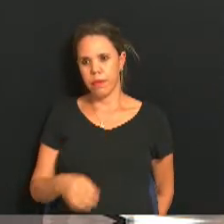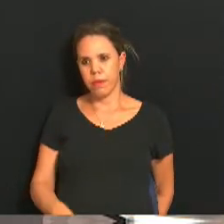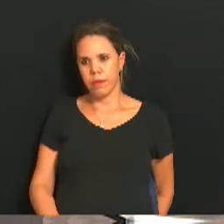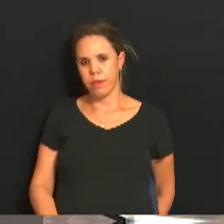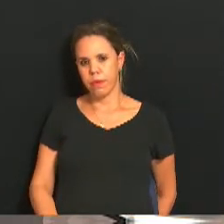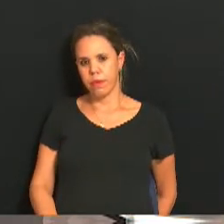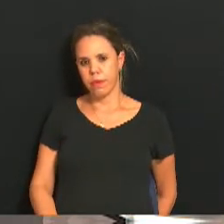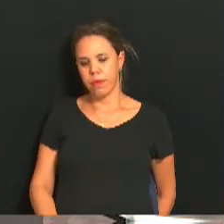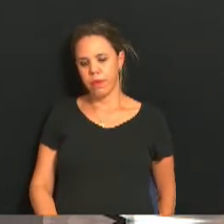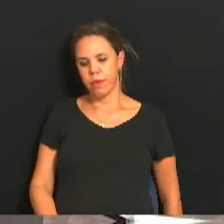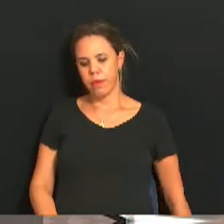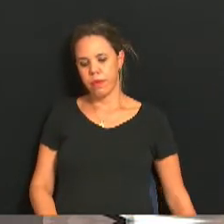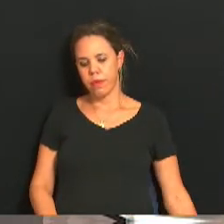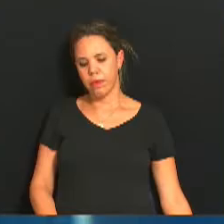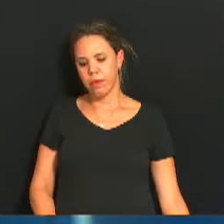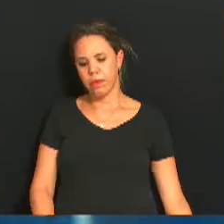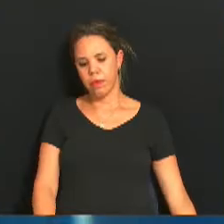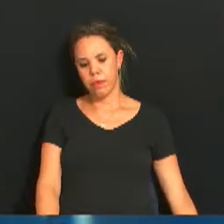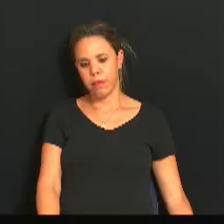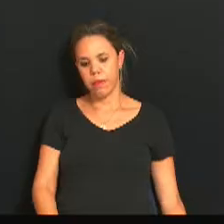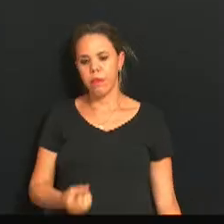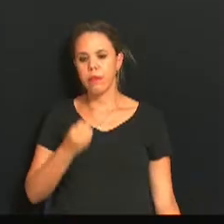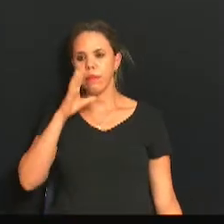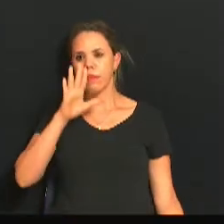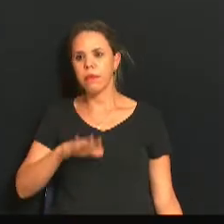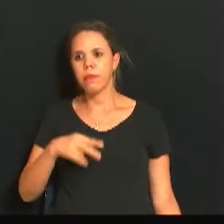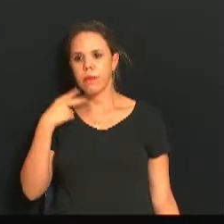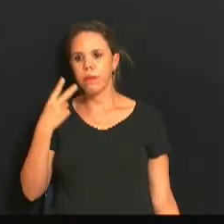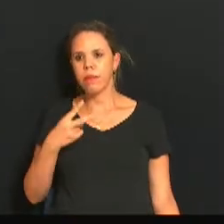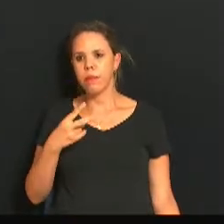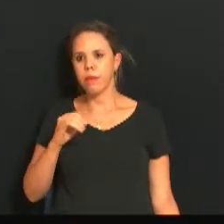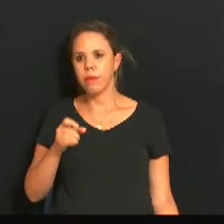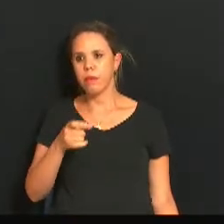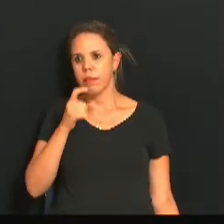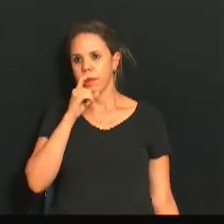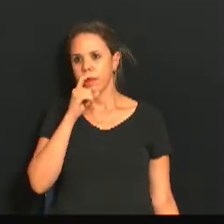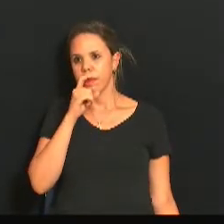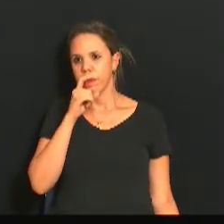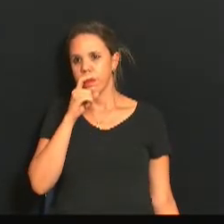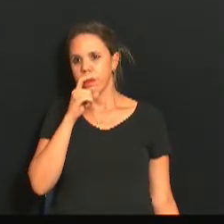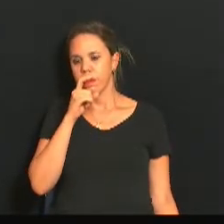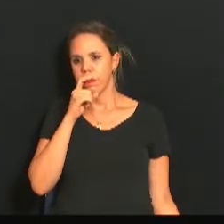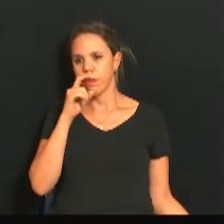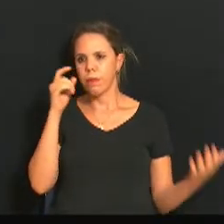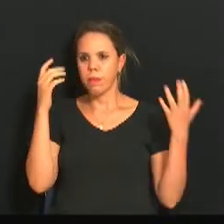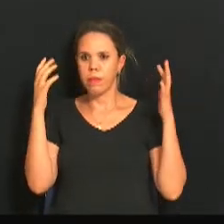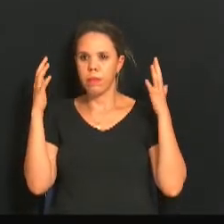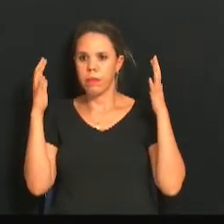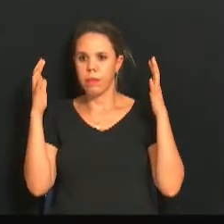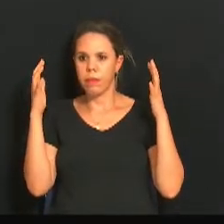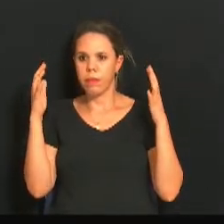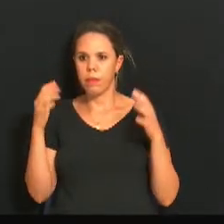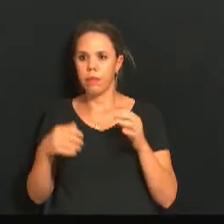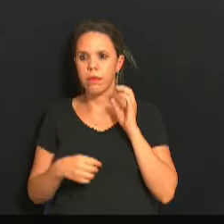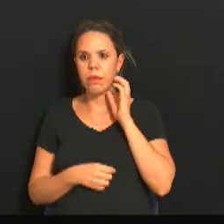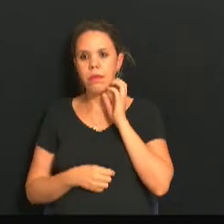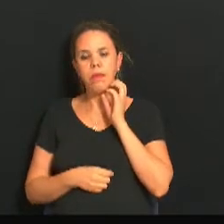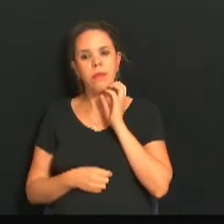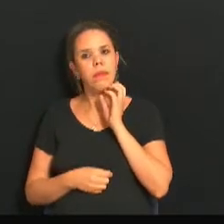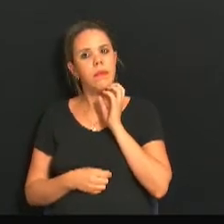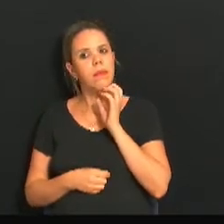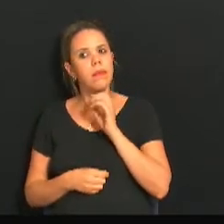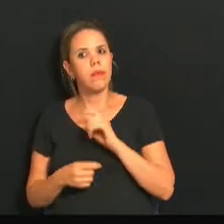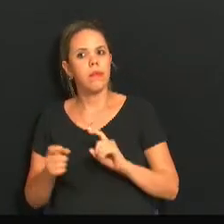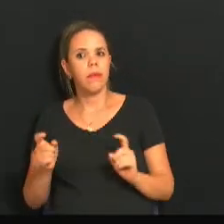Olá boa tarde vereador de Schneider Bom dia parabenizar sem o